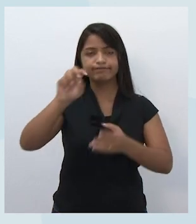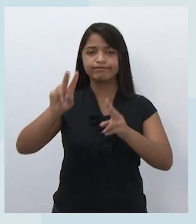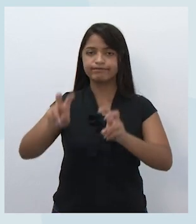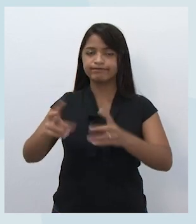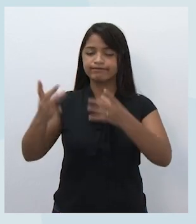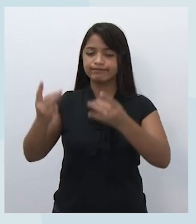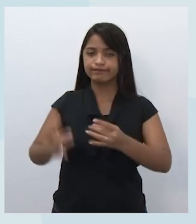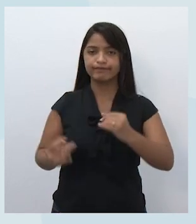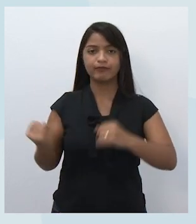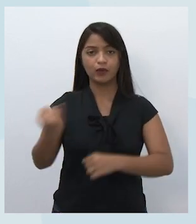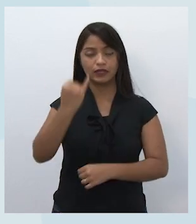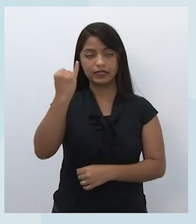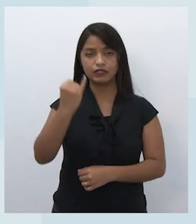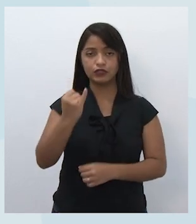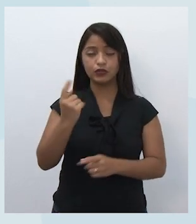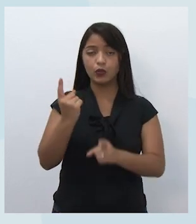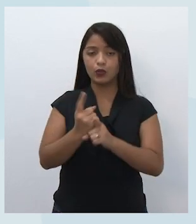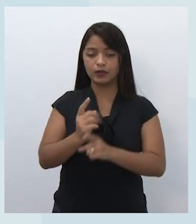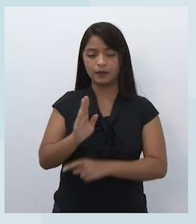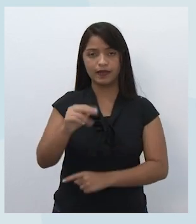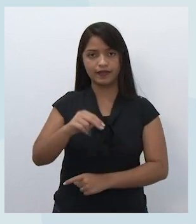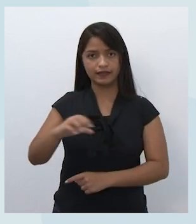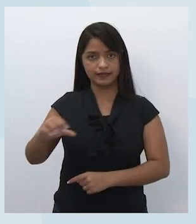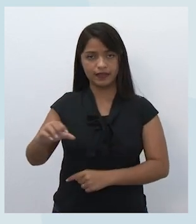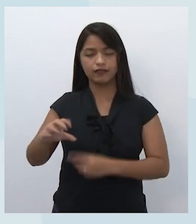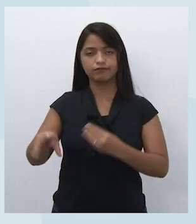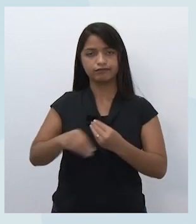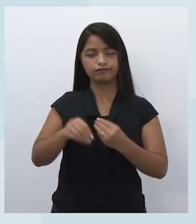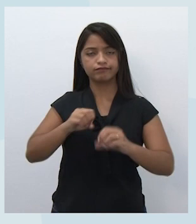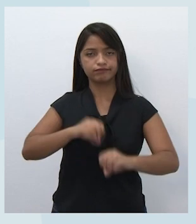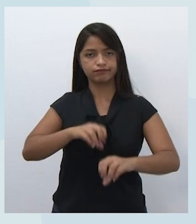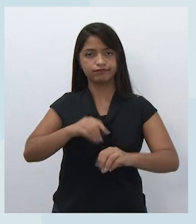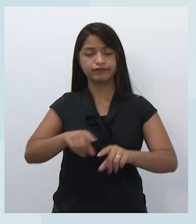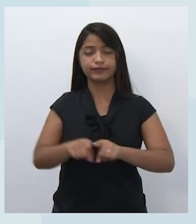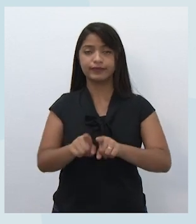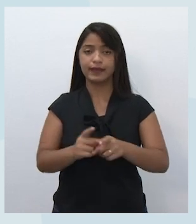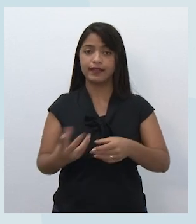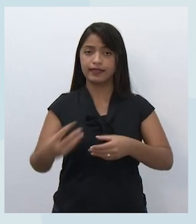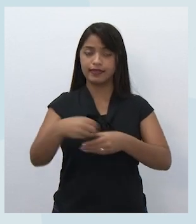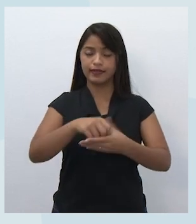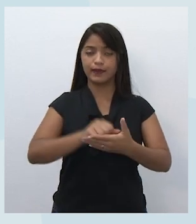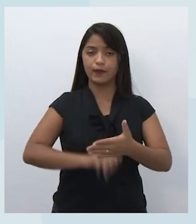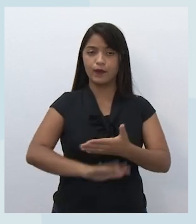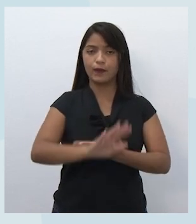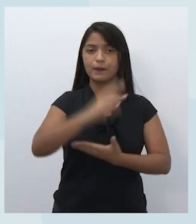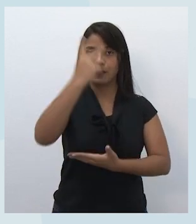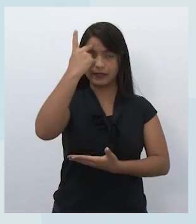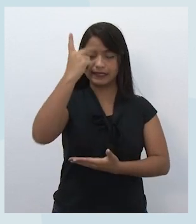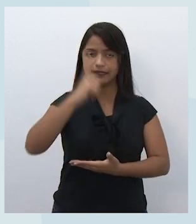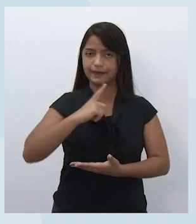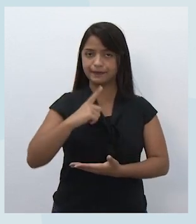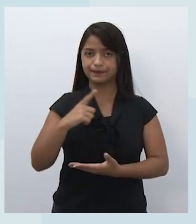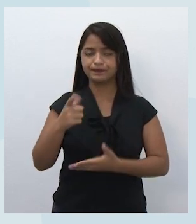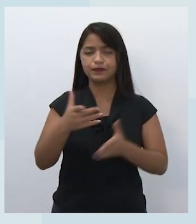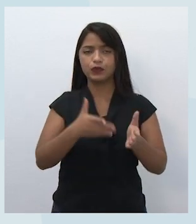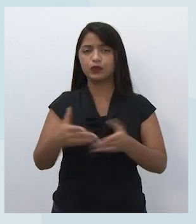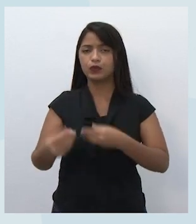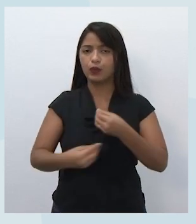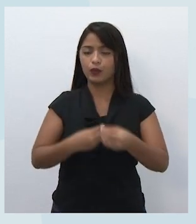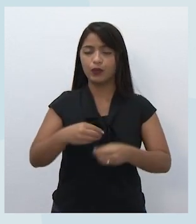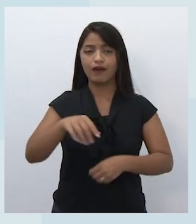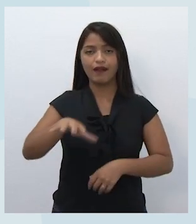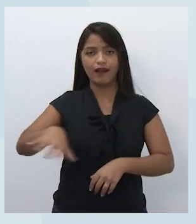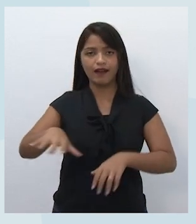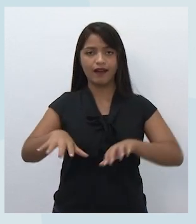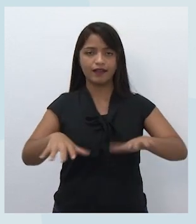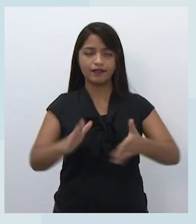na BNCC e reiteradas no nosso currículo paulista. Elas estão organizadas por área do conhecimento. E